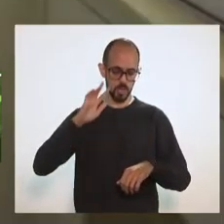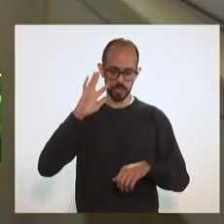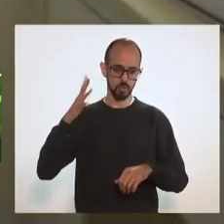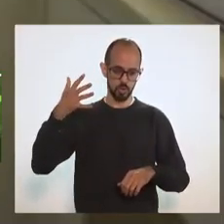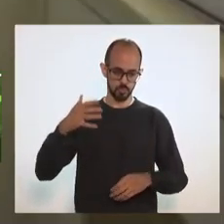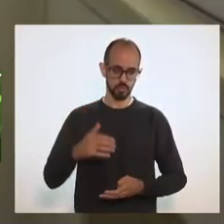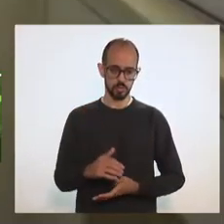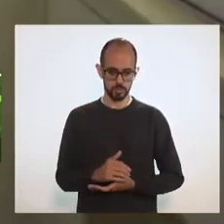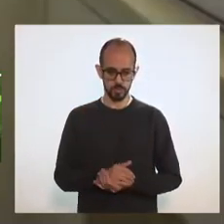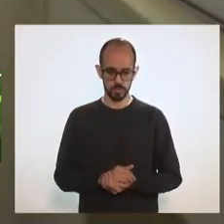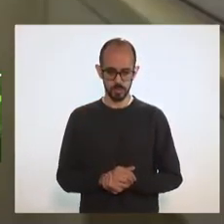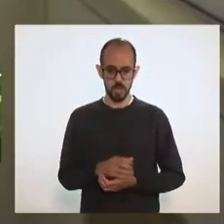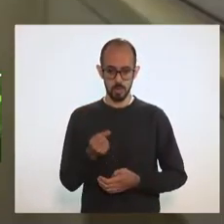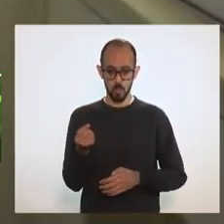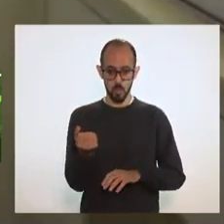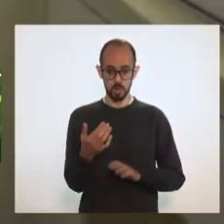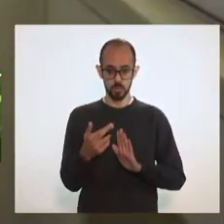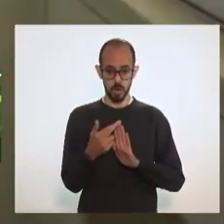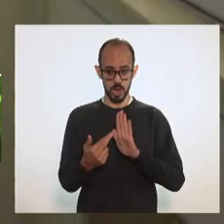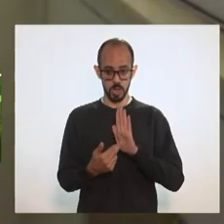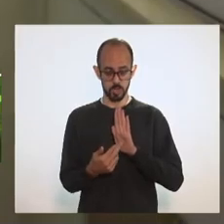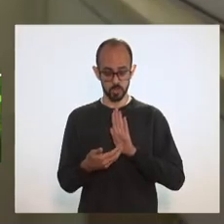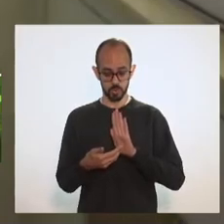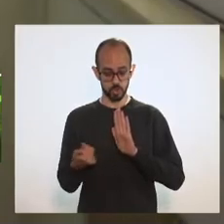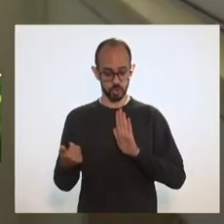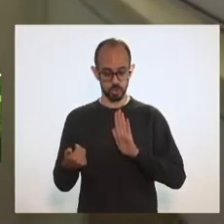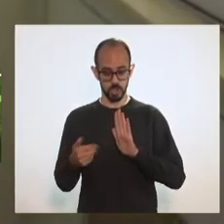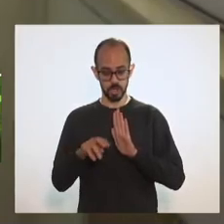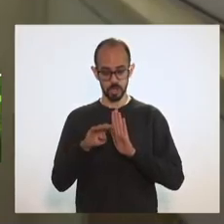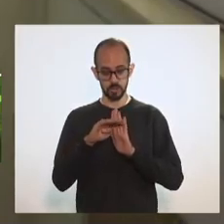de vista tem que ter data para retornar.